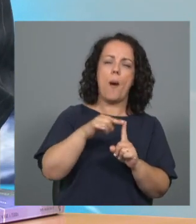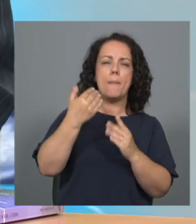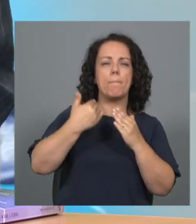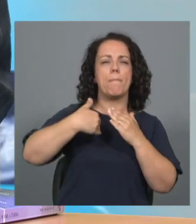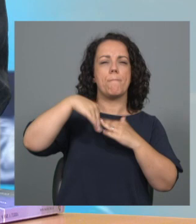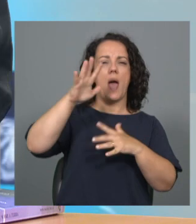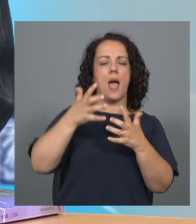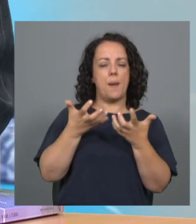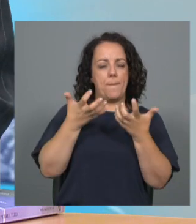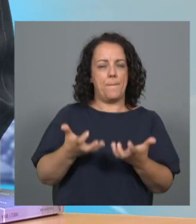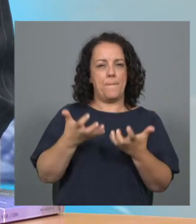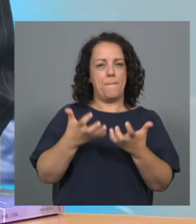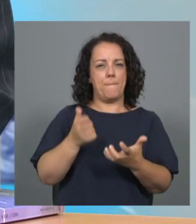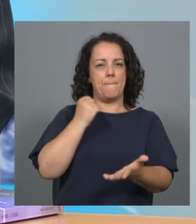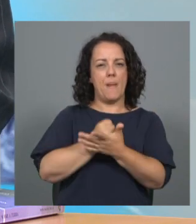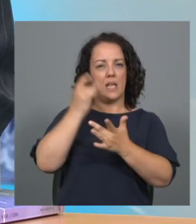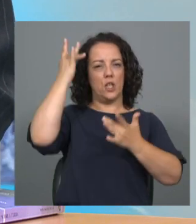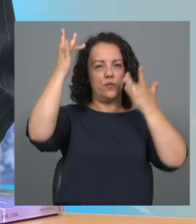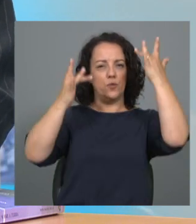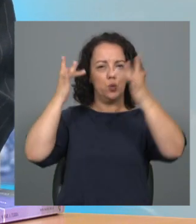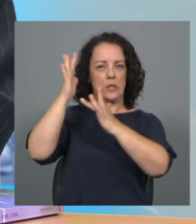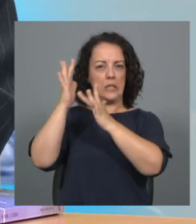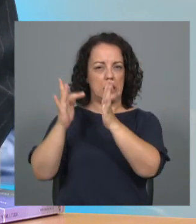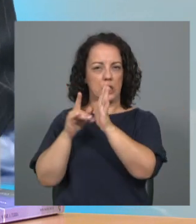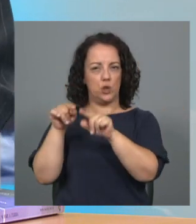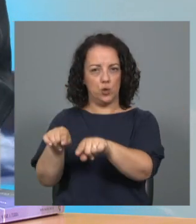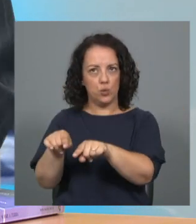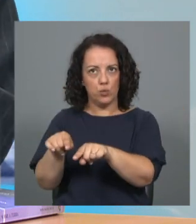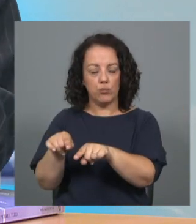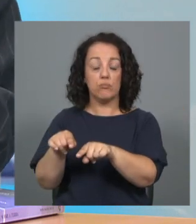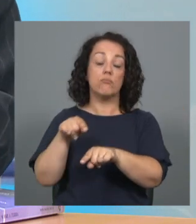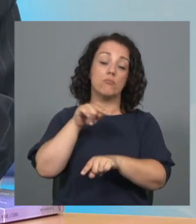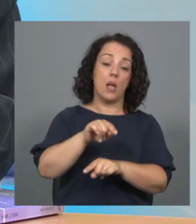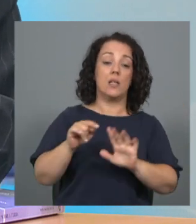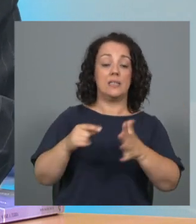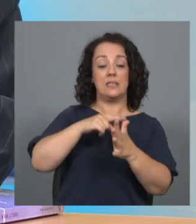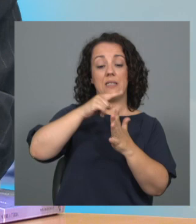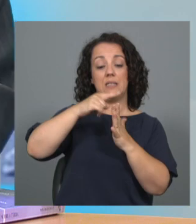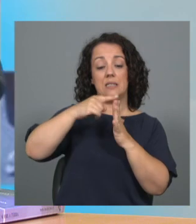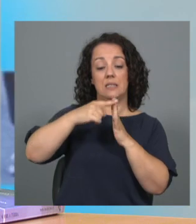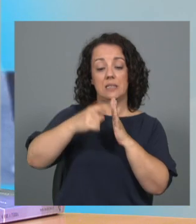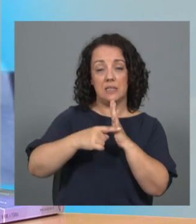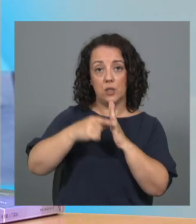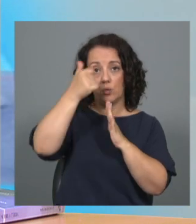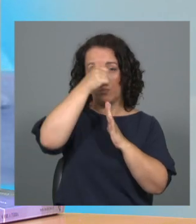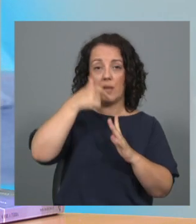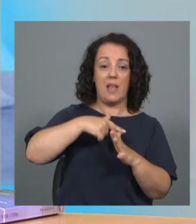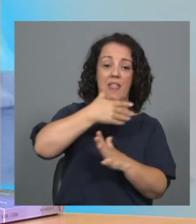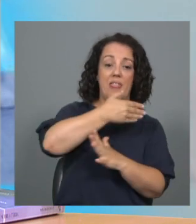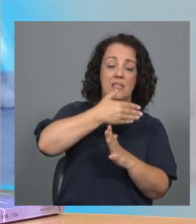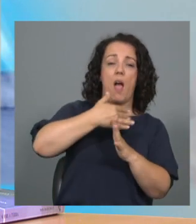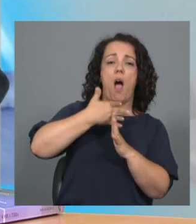mais densamente teológico. A liturgia incorpora aqui em 5 domingos, desde o domingo 17º até o domingo